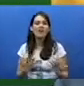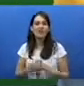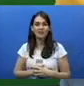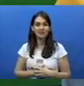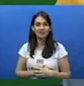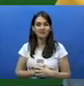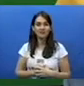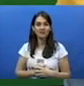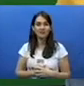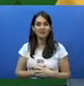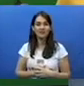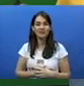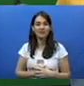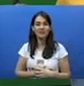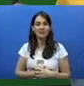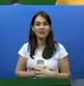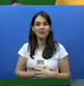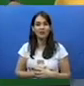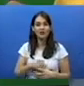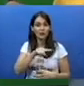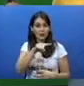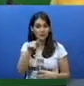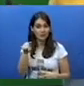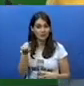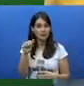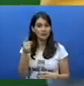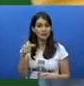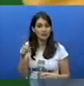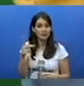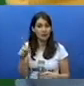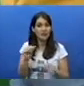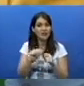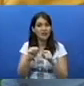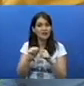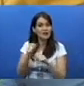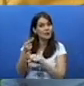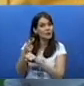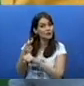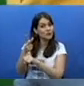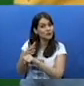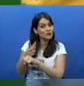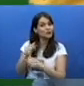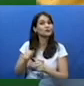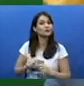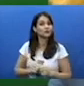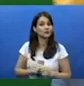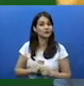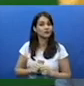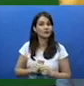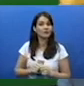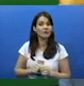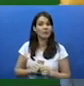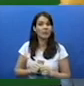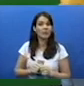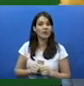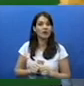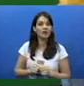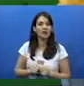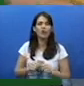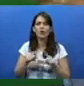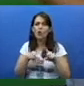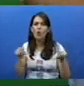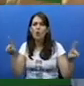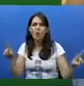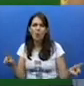se reunir para que eles prestem atenção ao seu relato. Siga as orientações que estão no quadro abaixo. Ou seja,